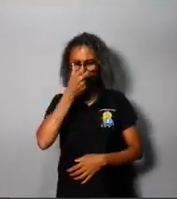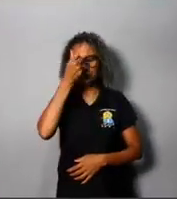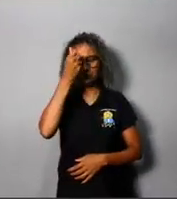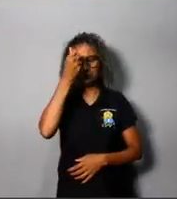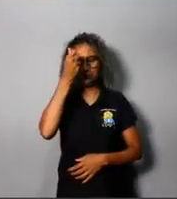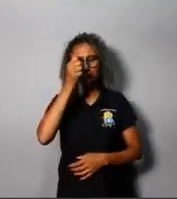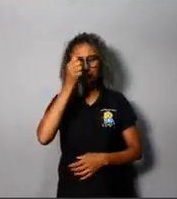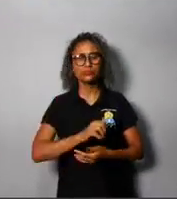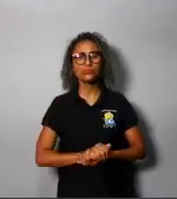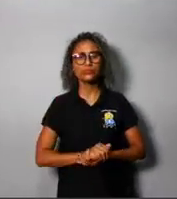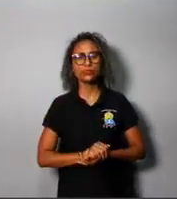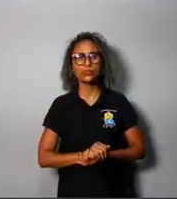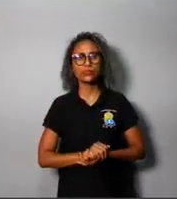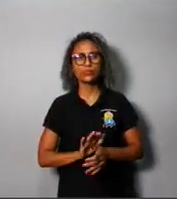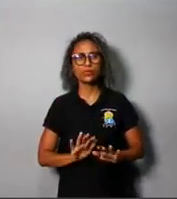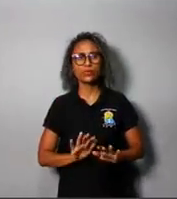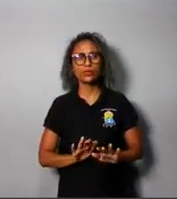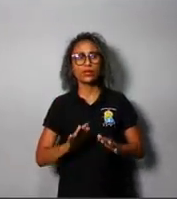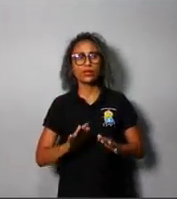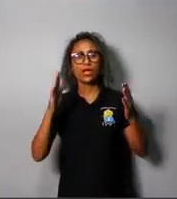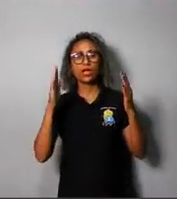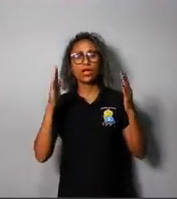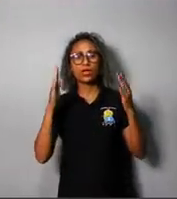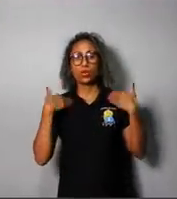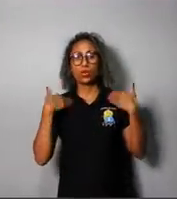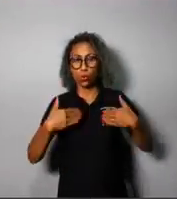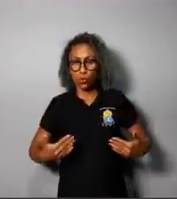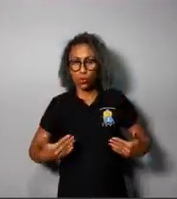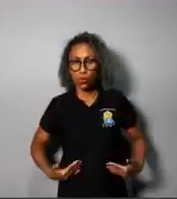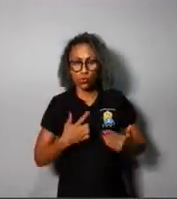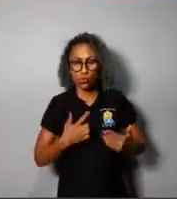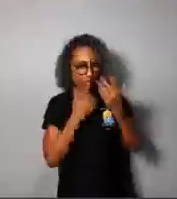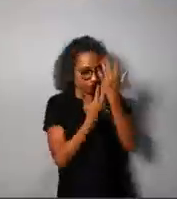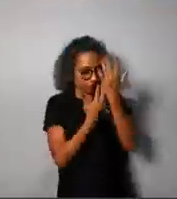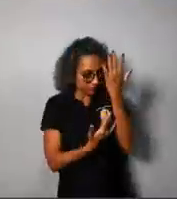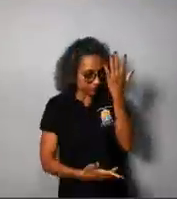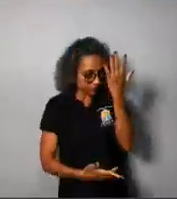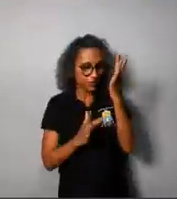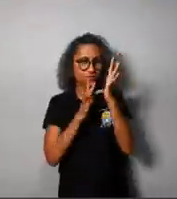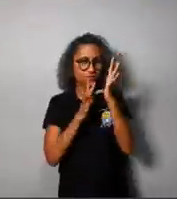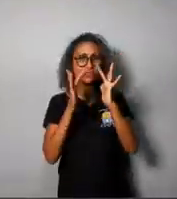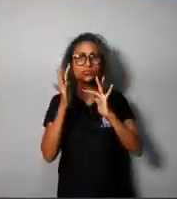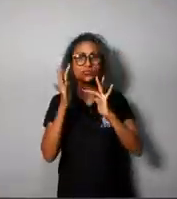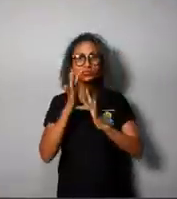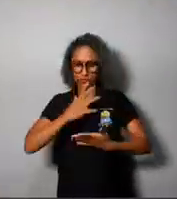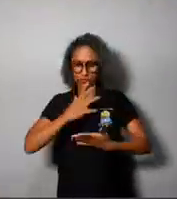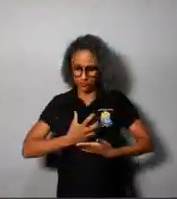sangue de Cristo nos guardem para a vida eterna. Amém.